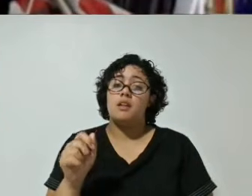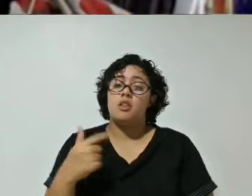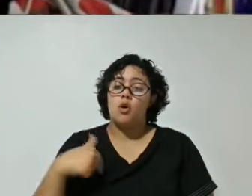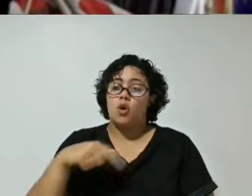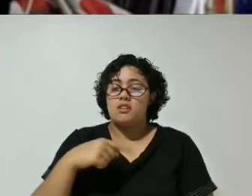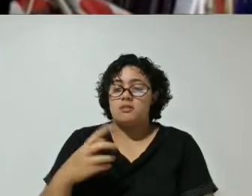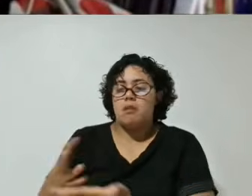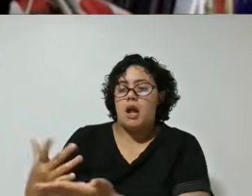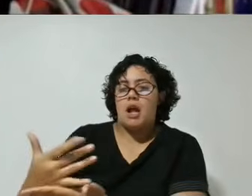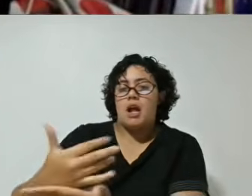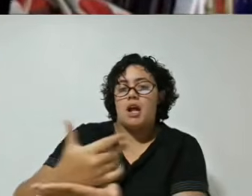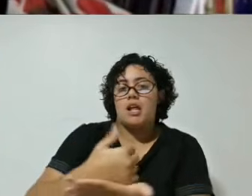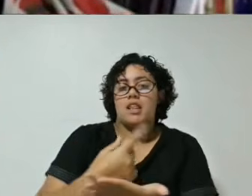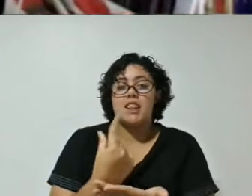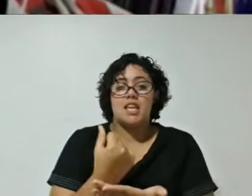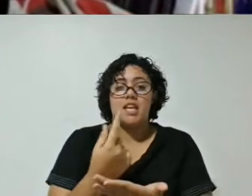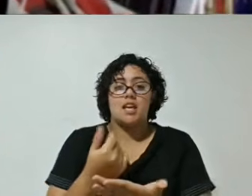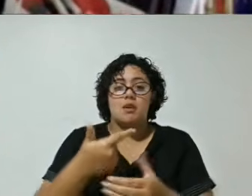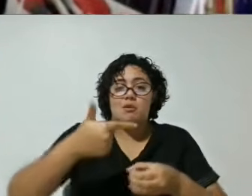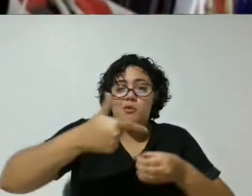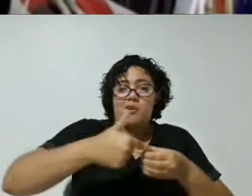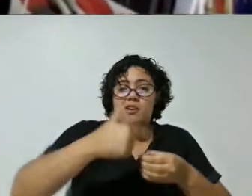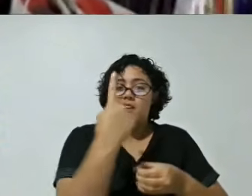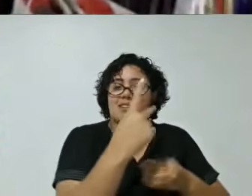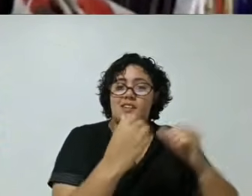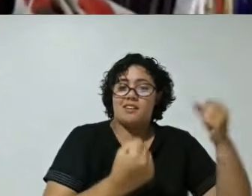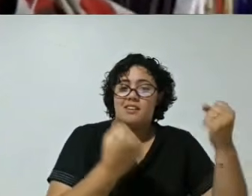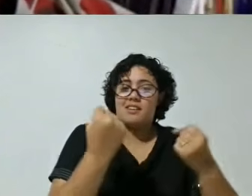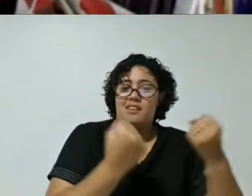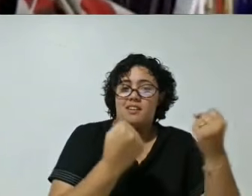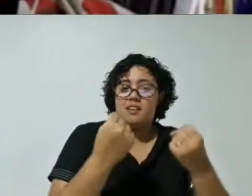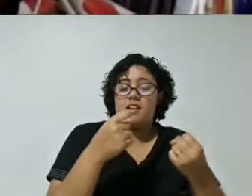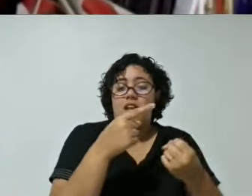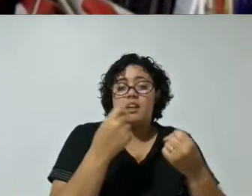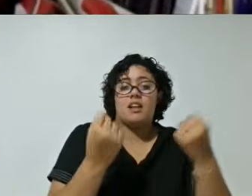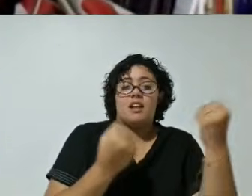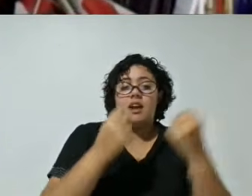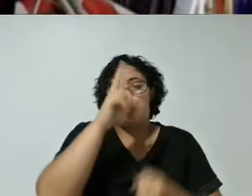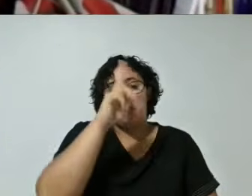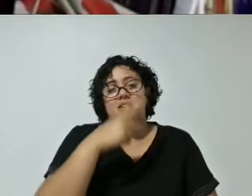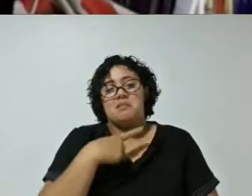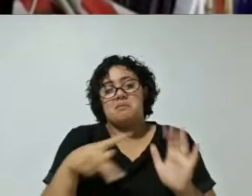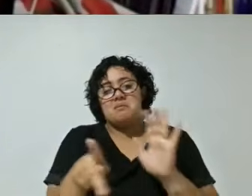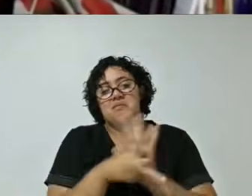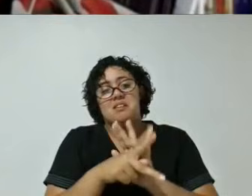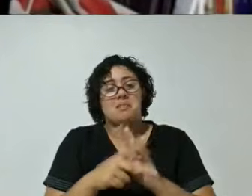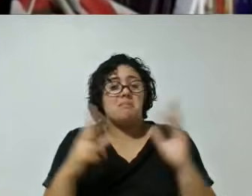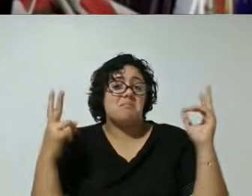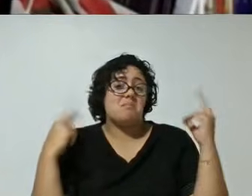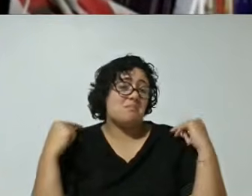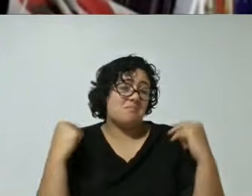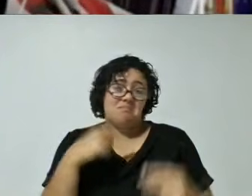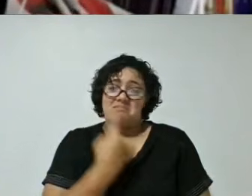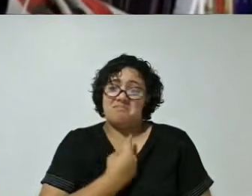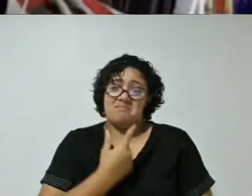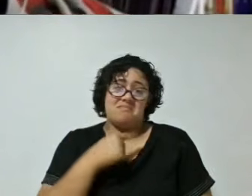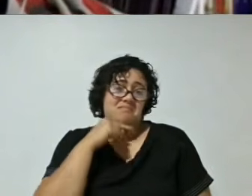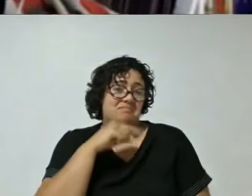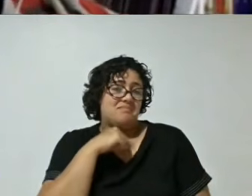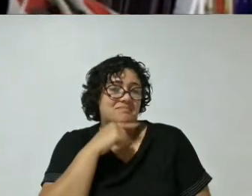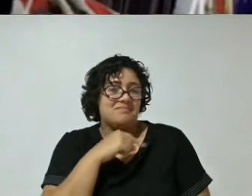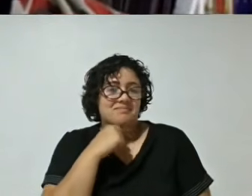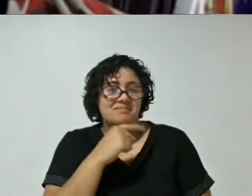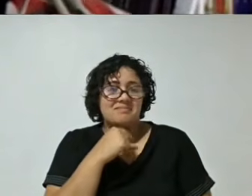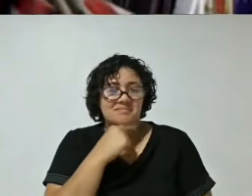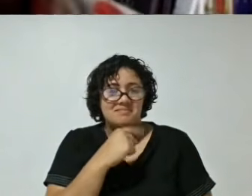nós para colocar gasolina no carro dele, sabe? Que ele foi com carro próprio, a gente não conseguiu motorista, né? Que é uma Conseguiu a dificuldade Kombi danada da